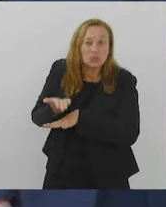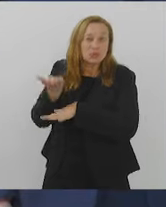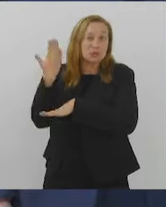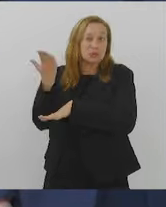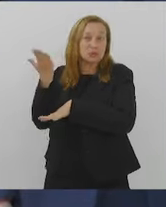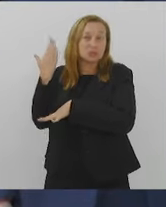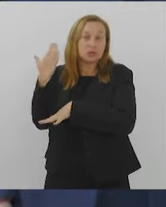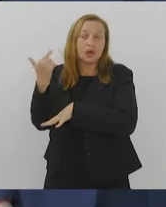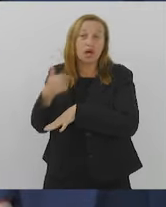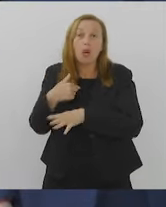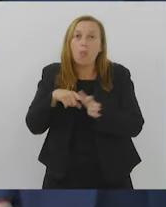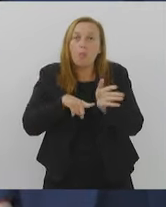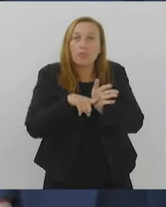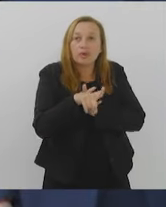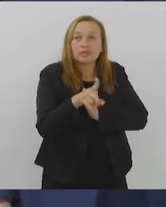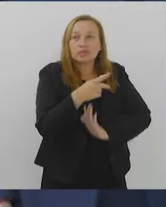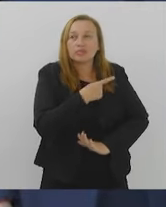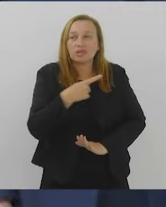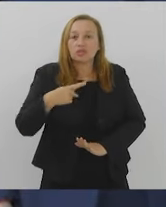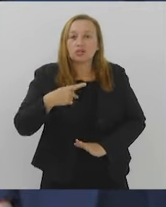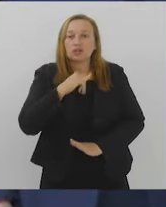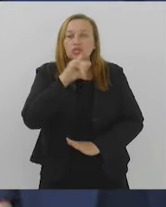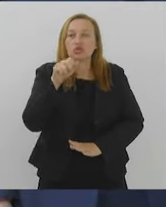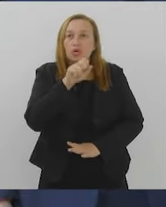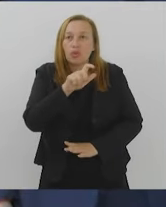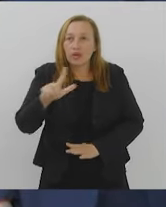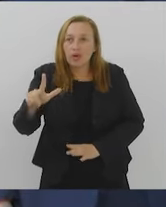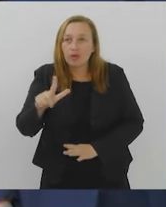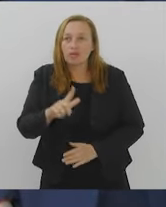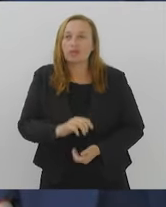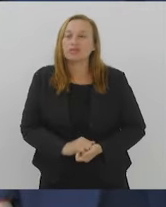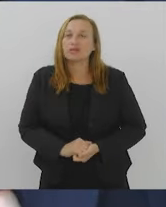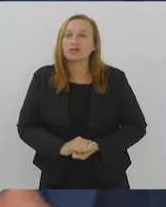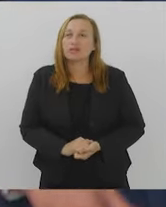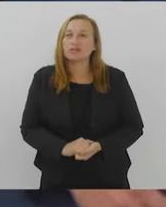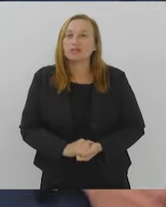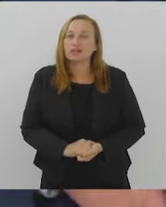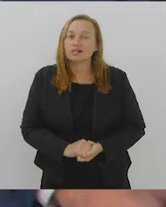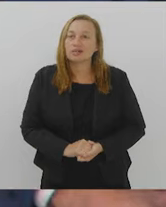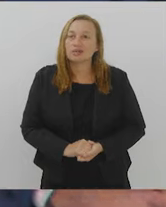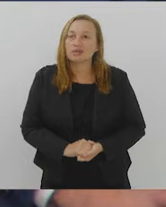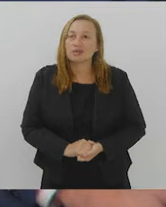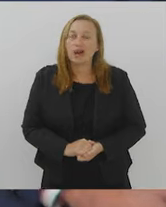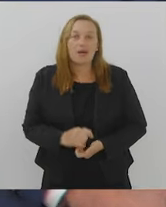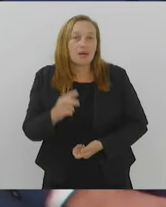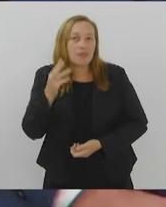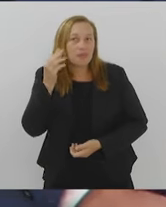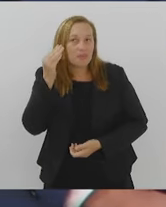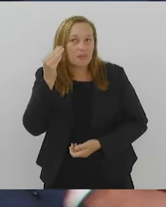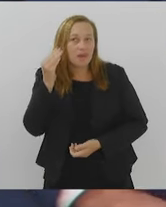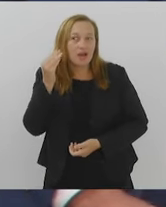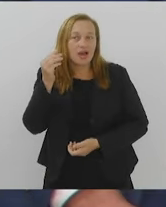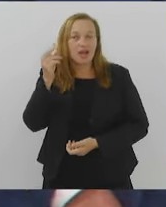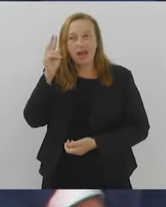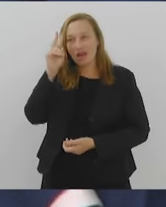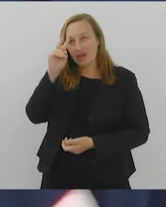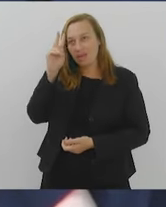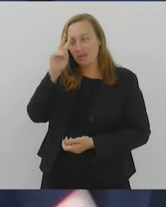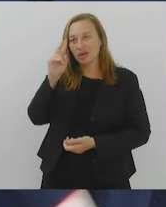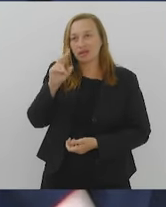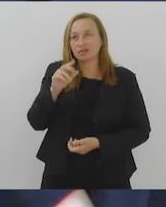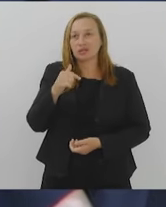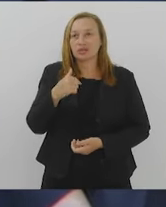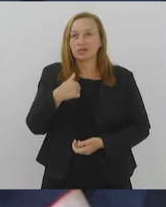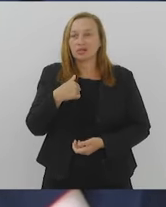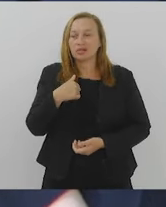e eu perguntei ao pastor Joel Valentim Vieira, de saudosa memória, quando eu fui puxar